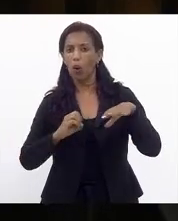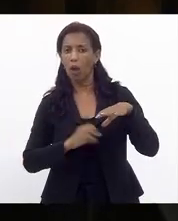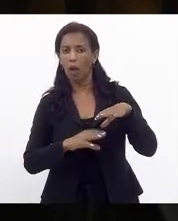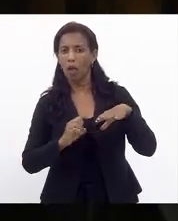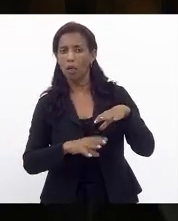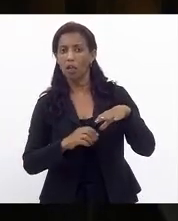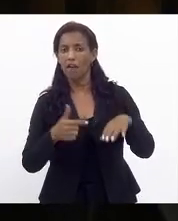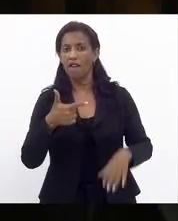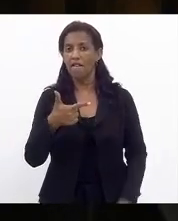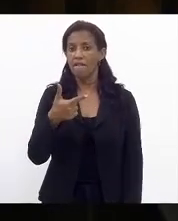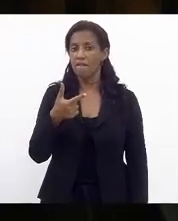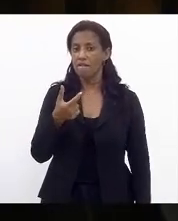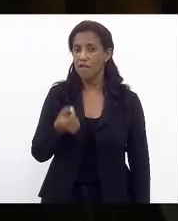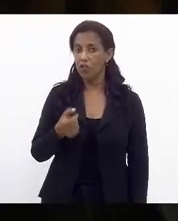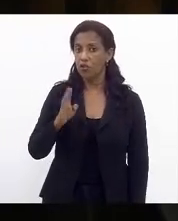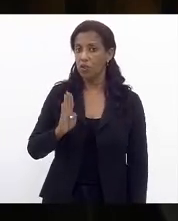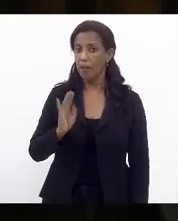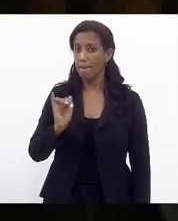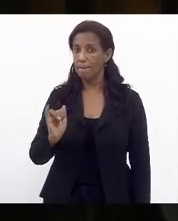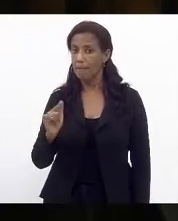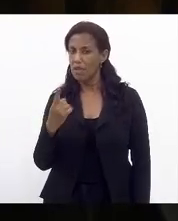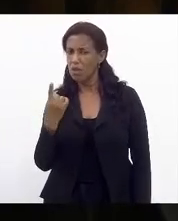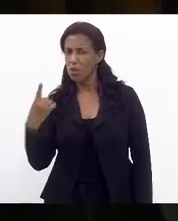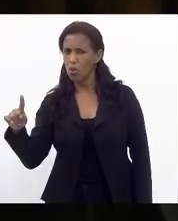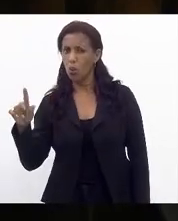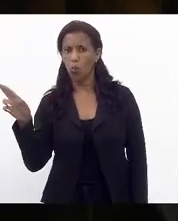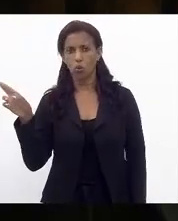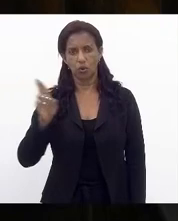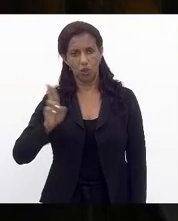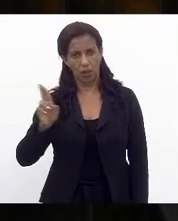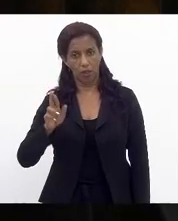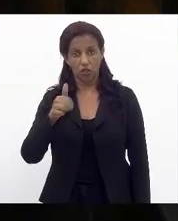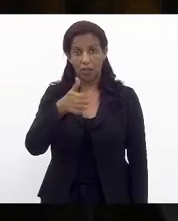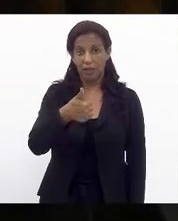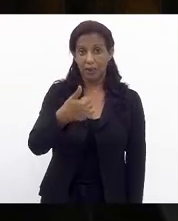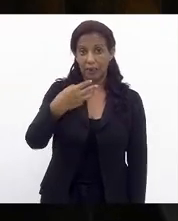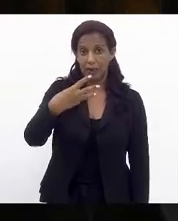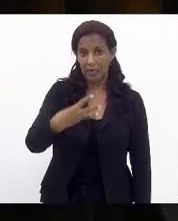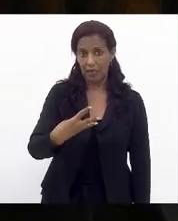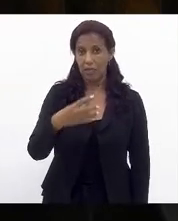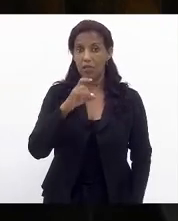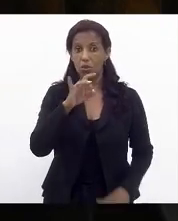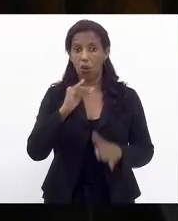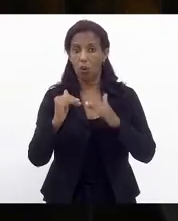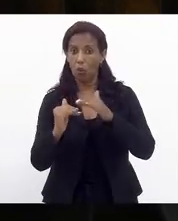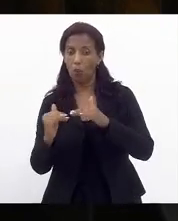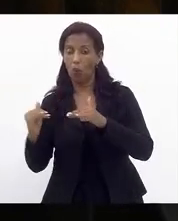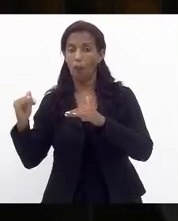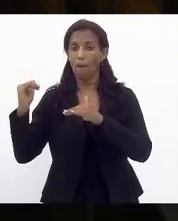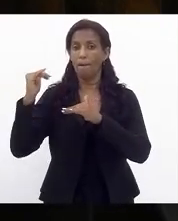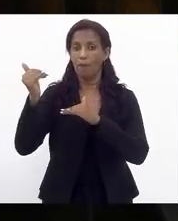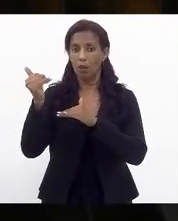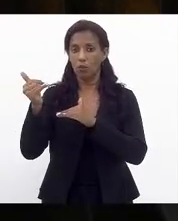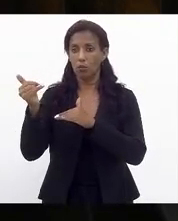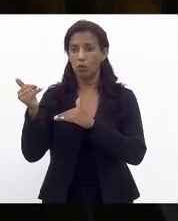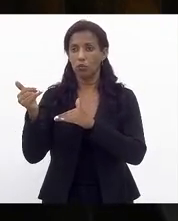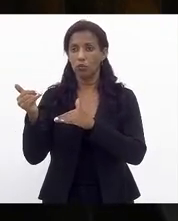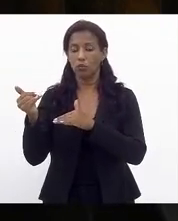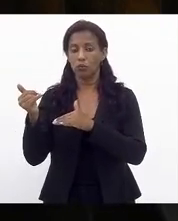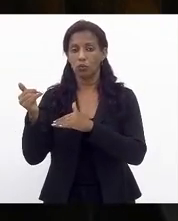20 bilhões de reais 13b só com um aumento da arrecadação